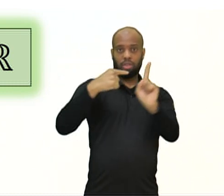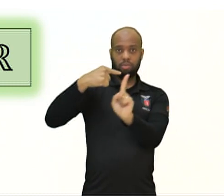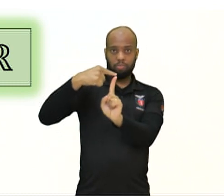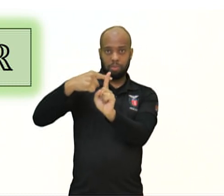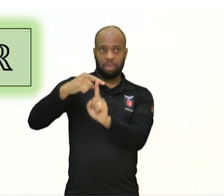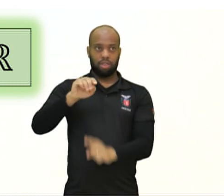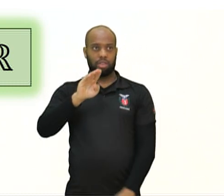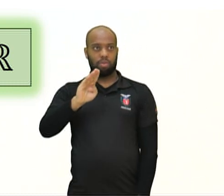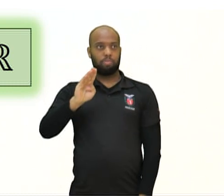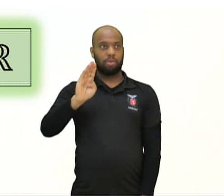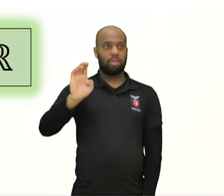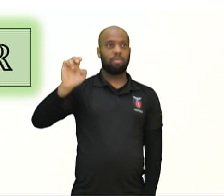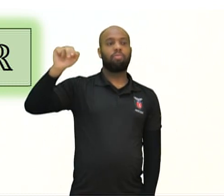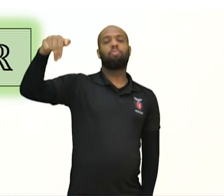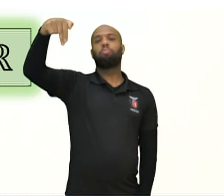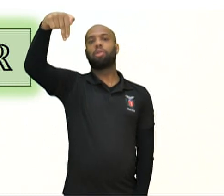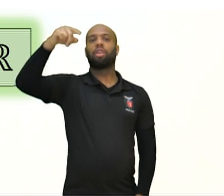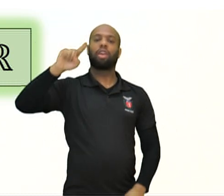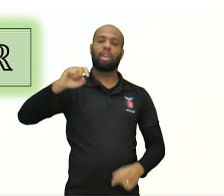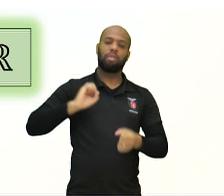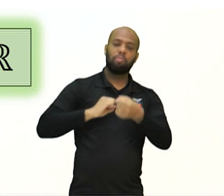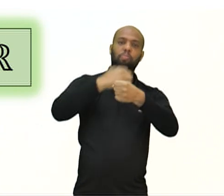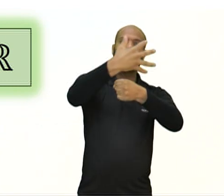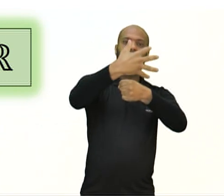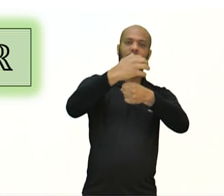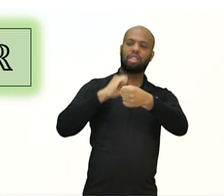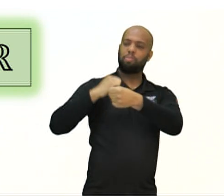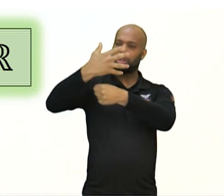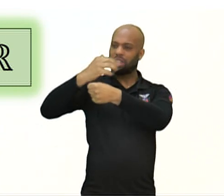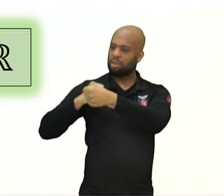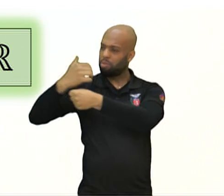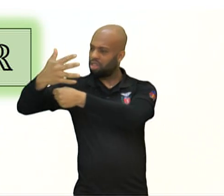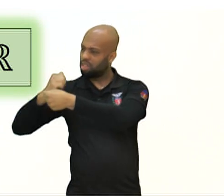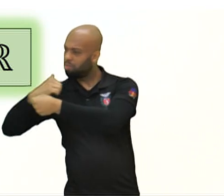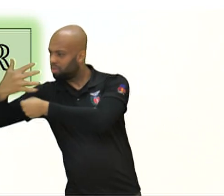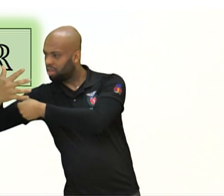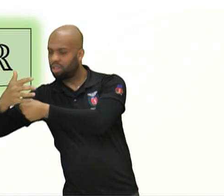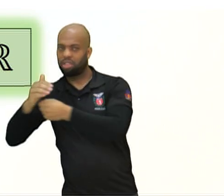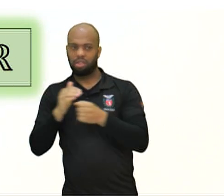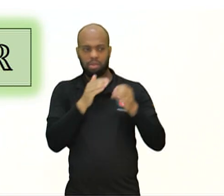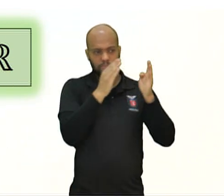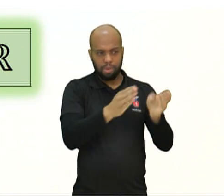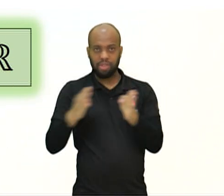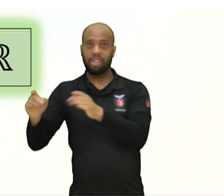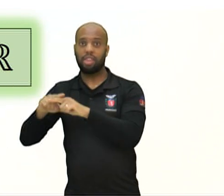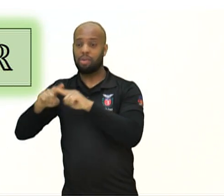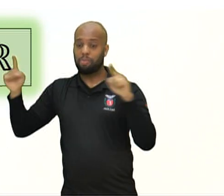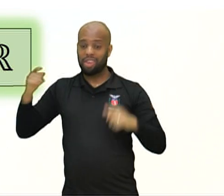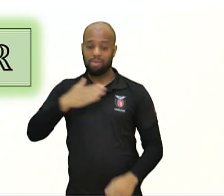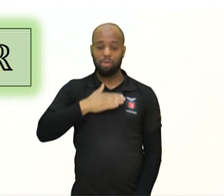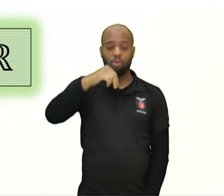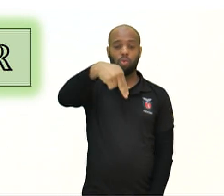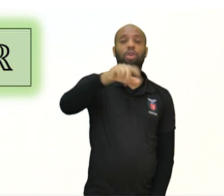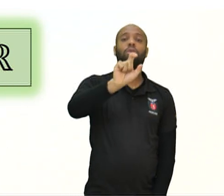eu fazer potências sucessivas. Só que o meu N, ele deve pertencer